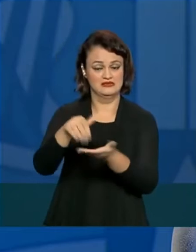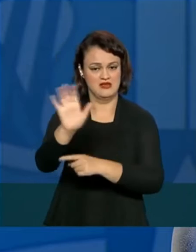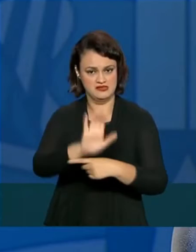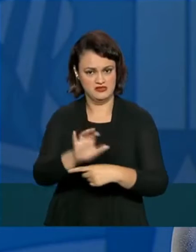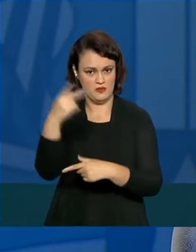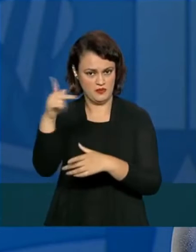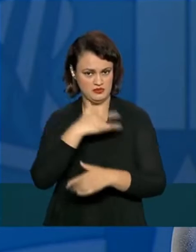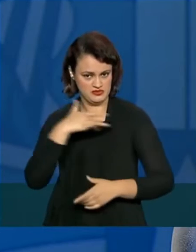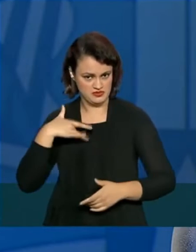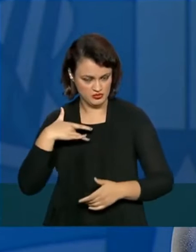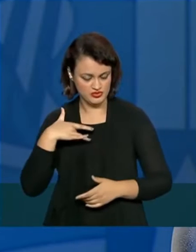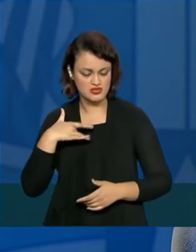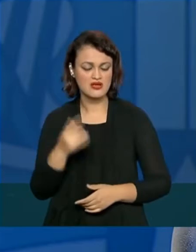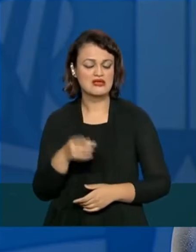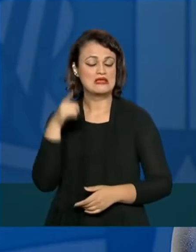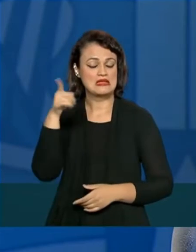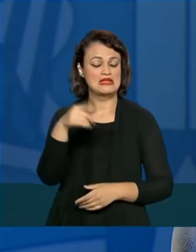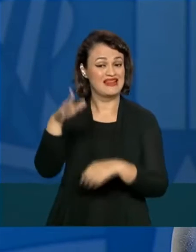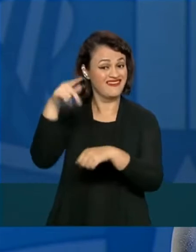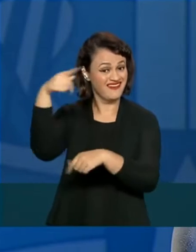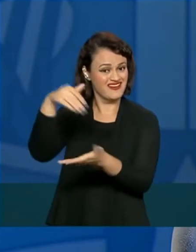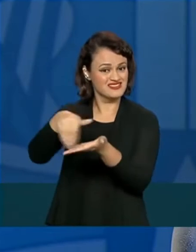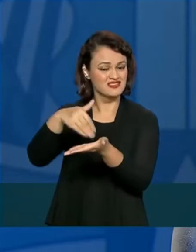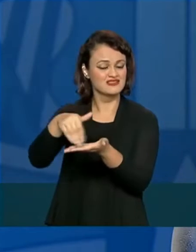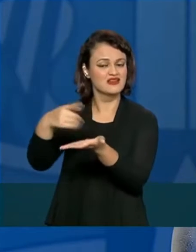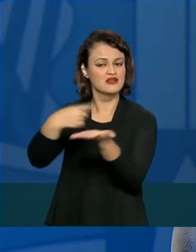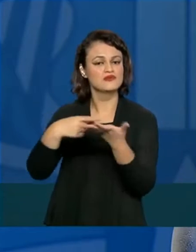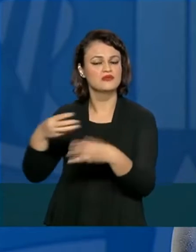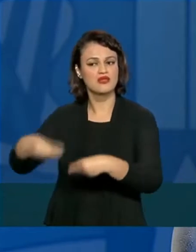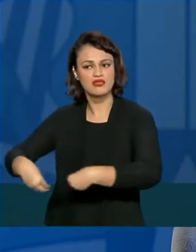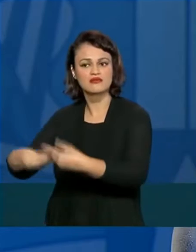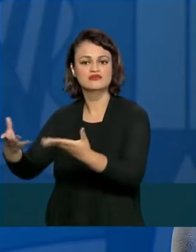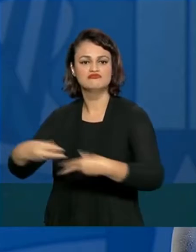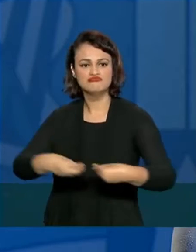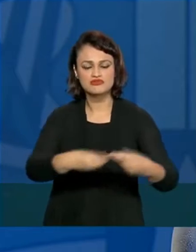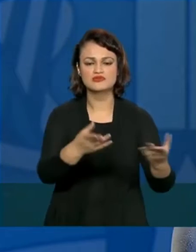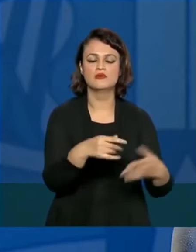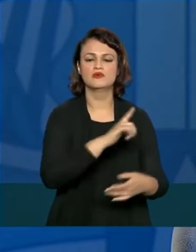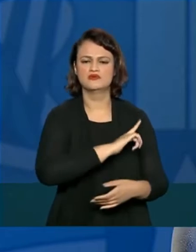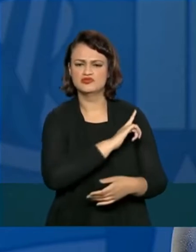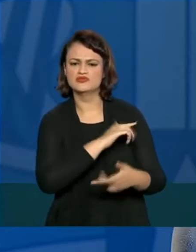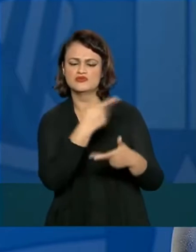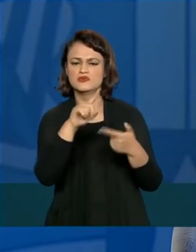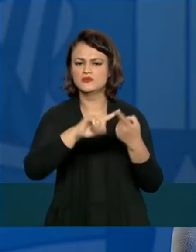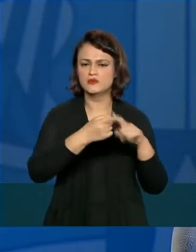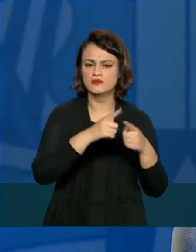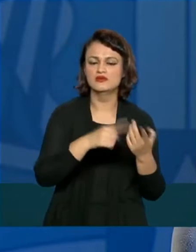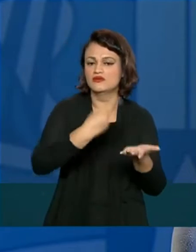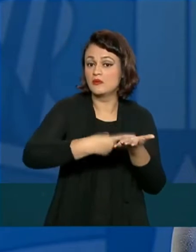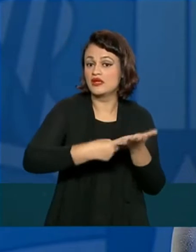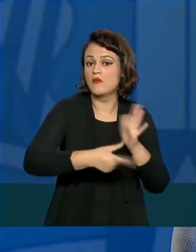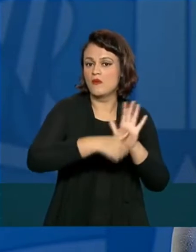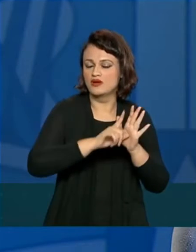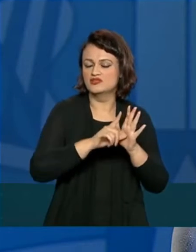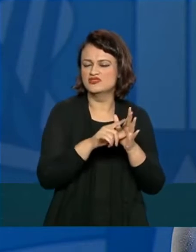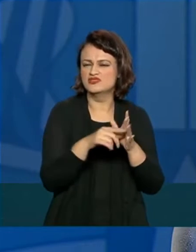de Saúde e são distribuídos conforme o que foi pactuado pela Comissão Intergestores Bipartite, de acordo com os planos